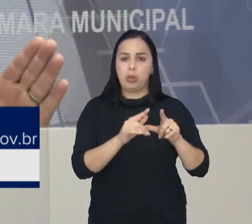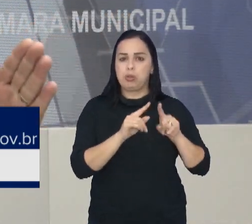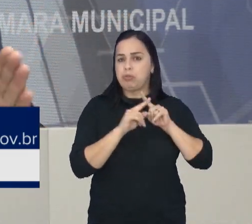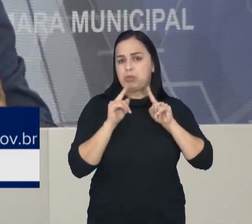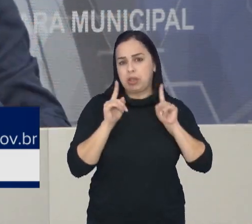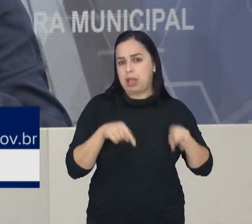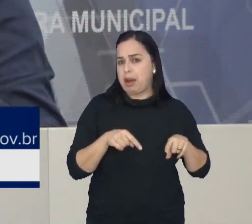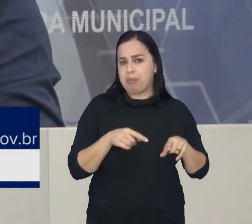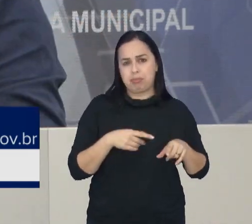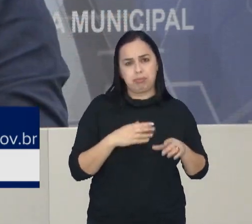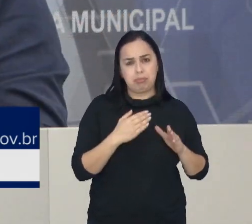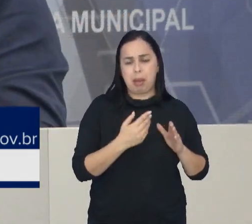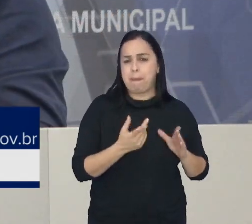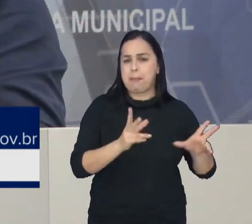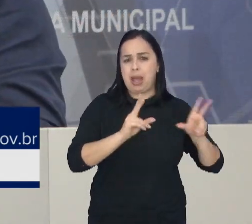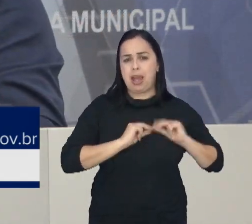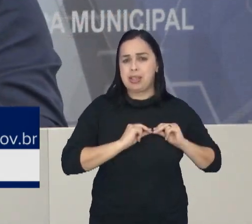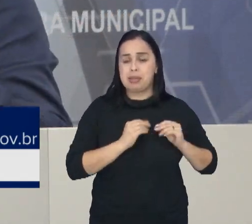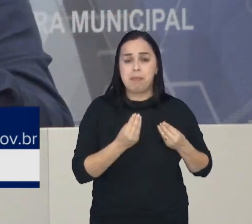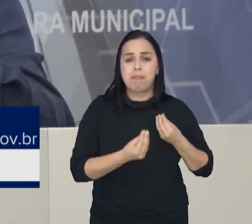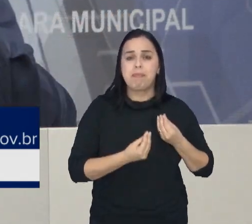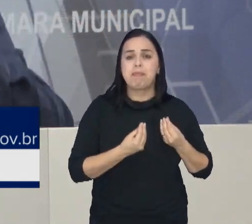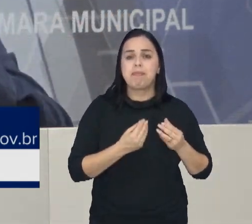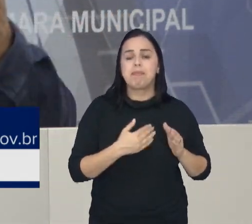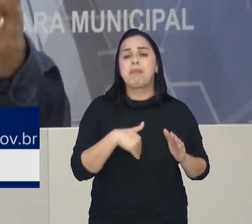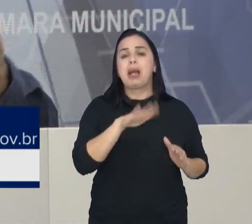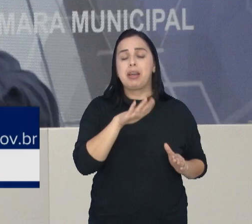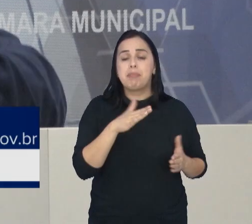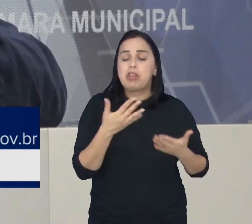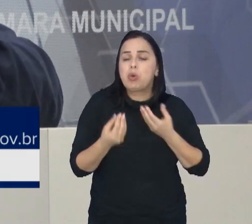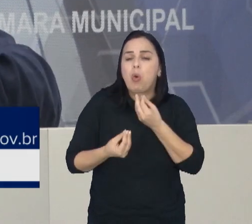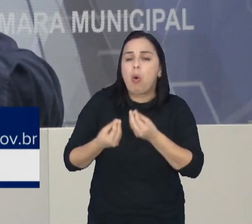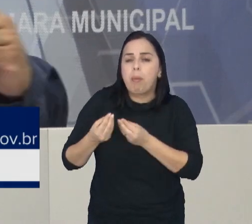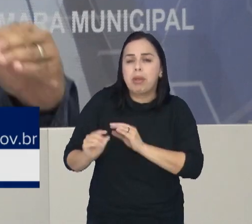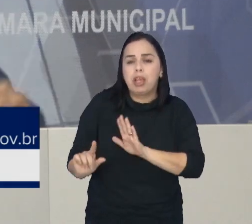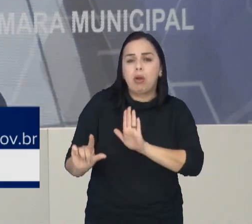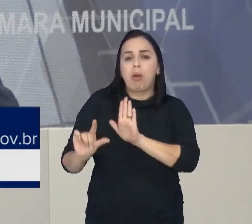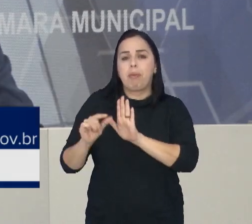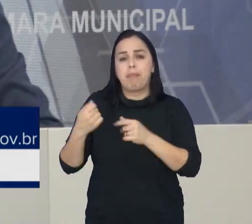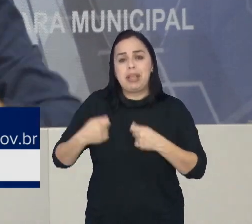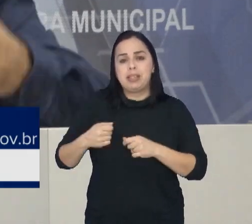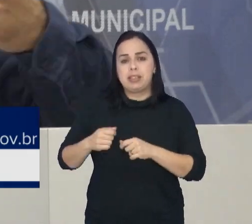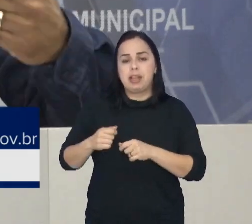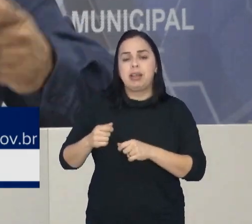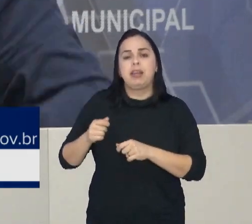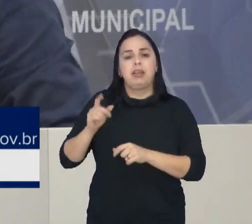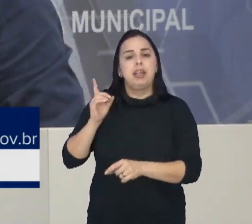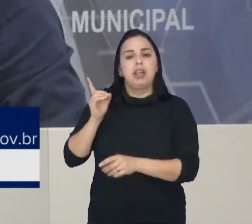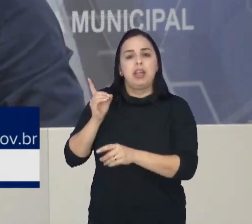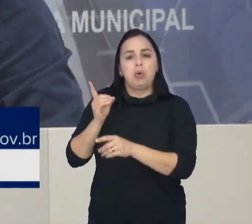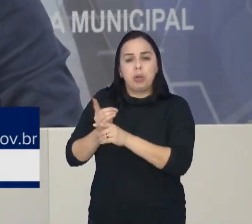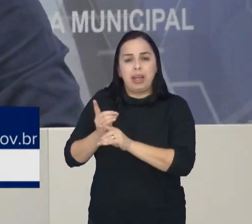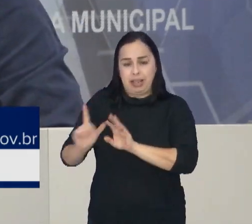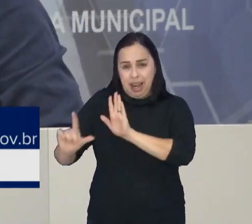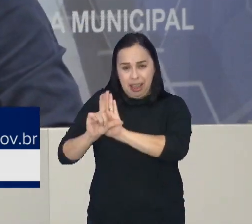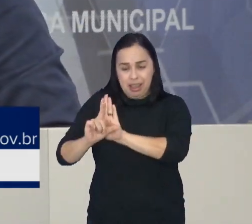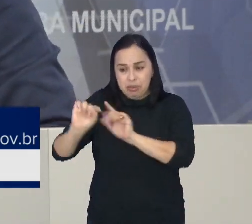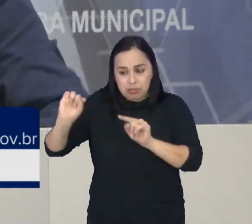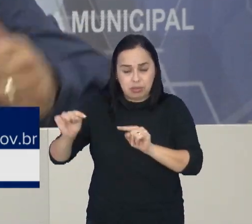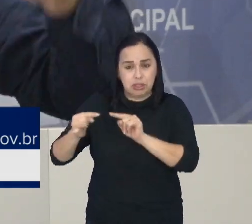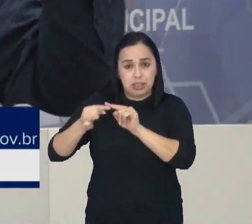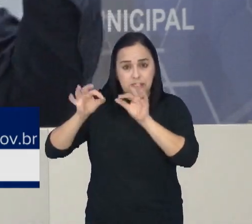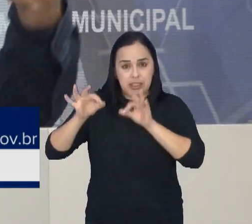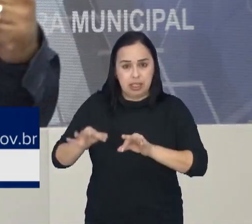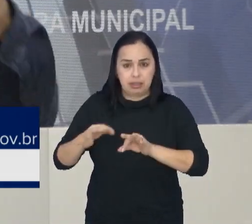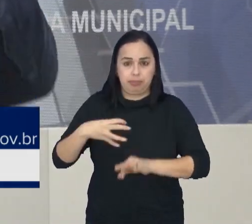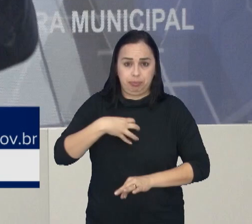muito mais. O problema é a forma legal de se fazer isso, e essa forma está sendo encontrada. Eu queria também, eu